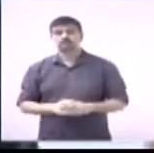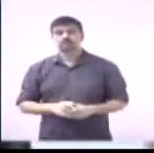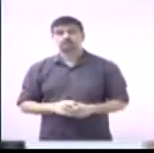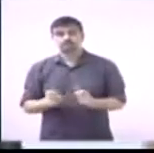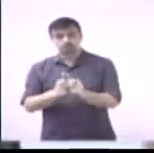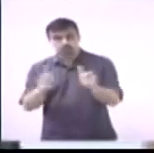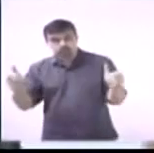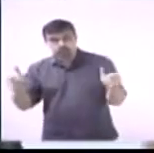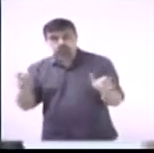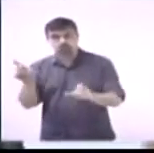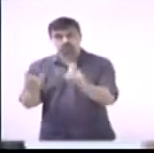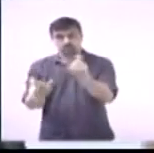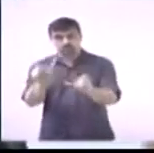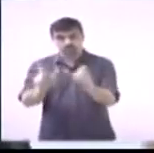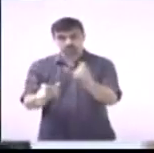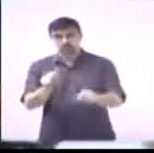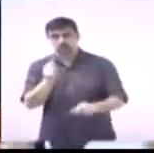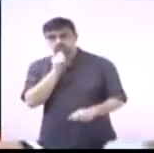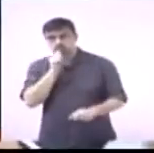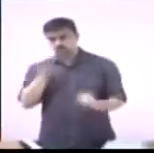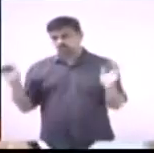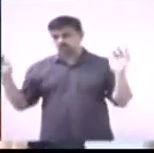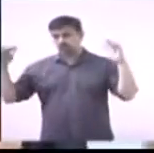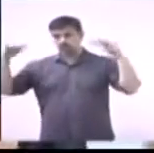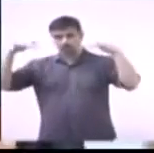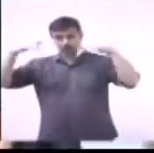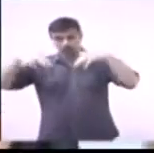parte das pessoas aqui vieram.